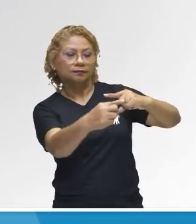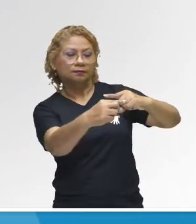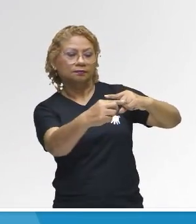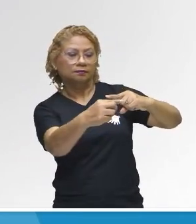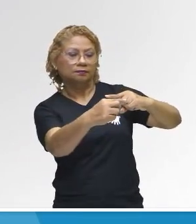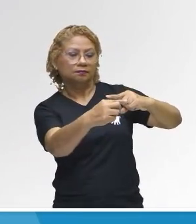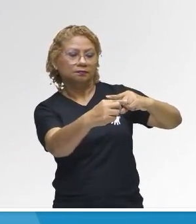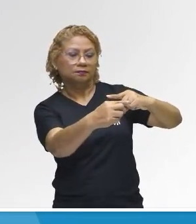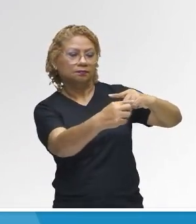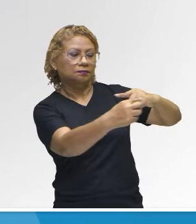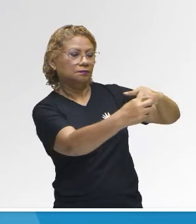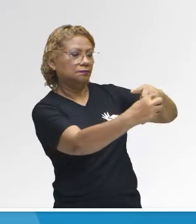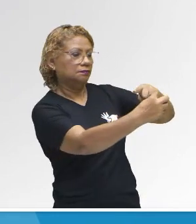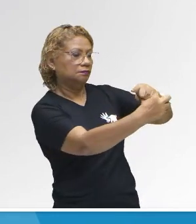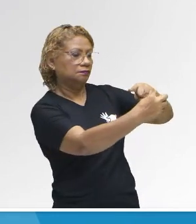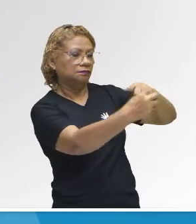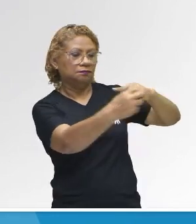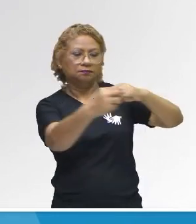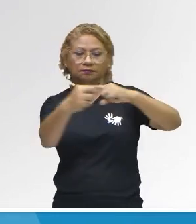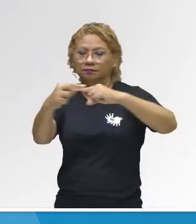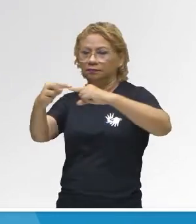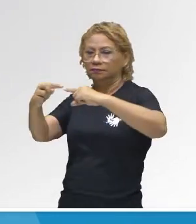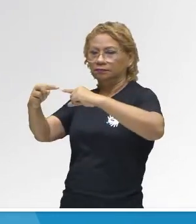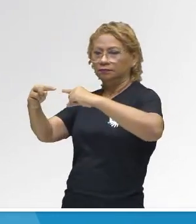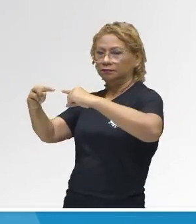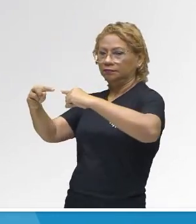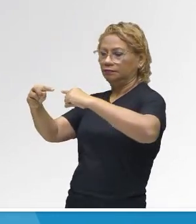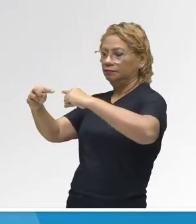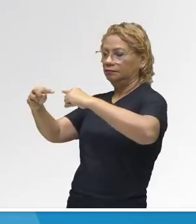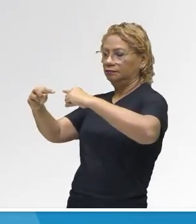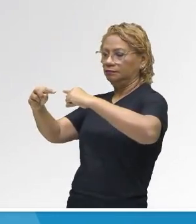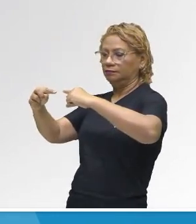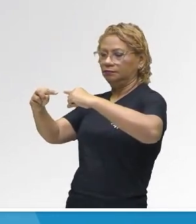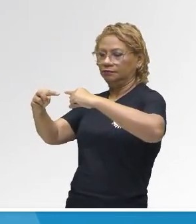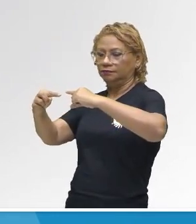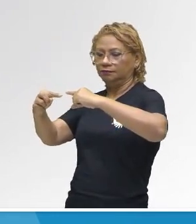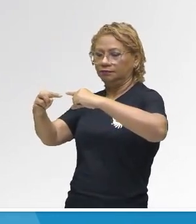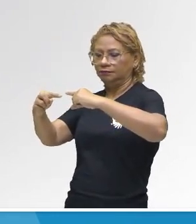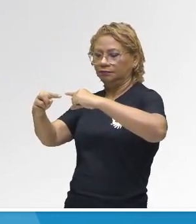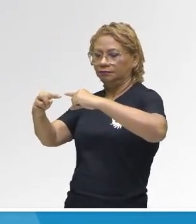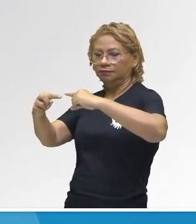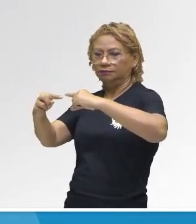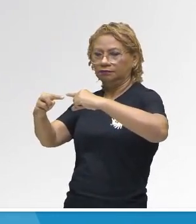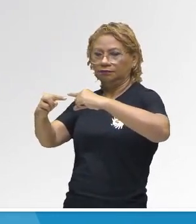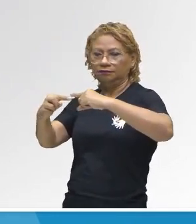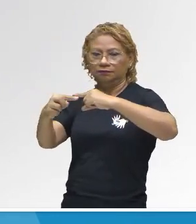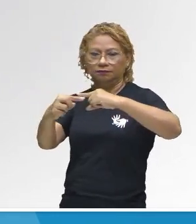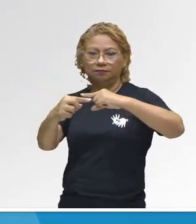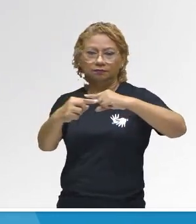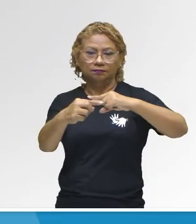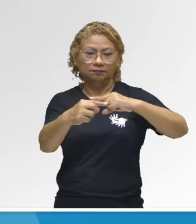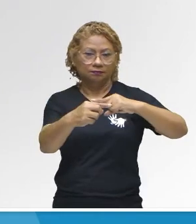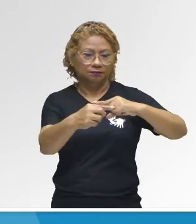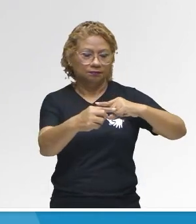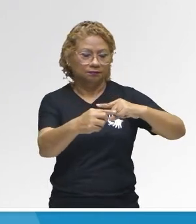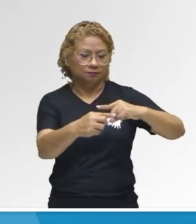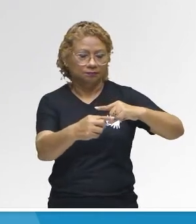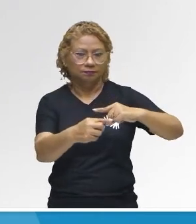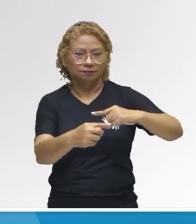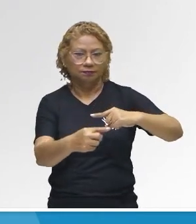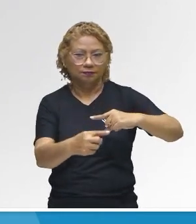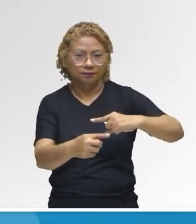Vou colocar de preto, que é para a gente diferenciar um pouquinho mais, olha só. Aqui a gente já teria também, né,